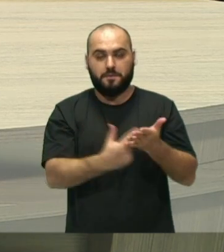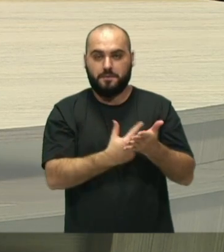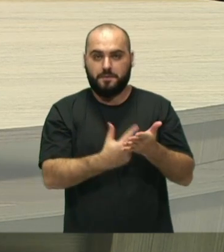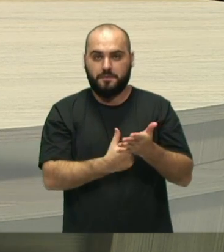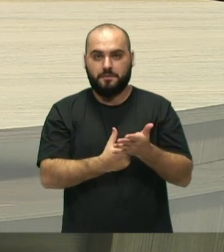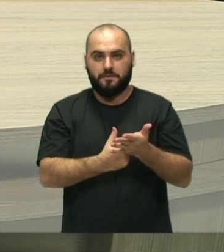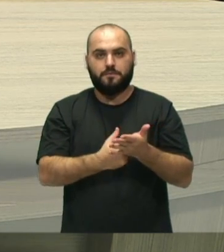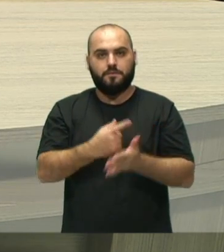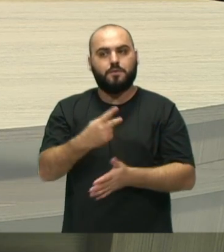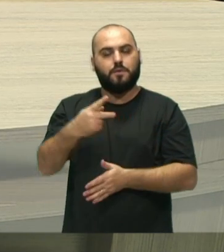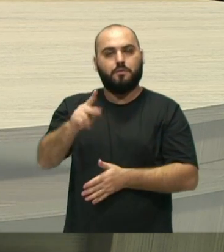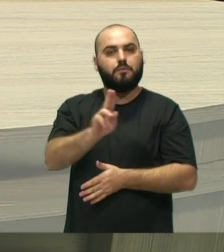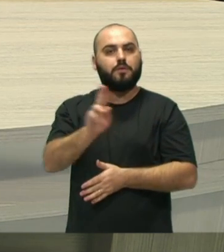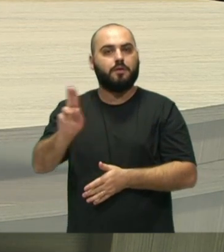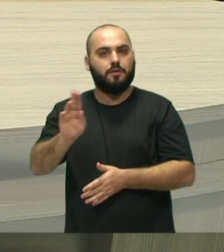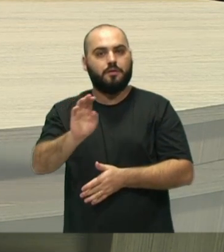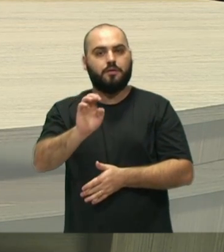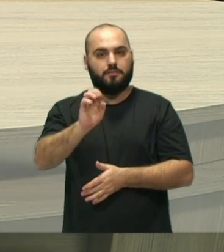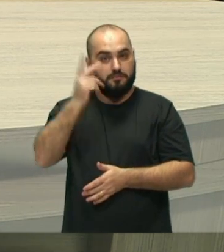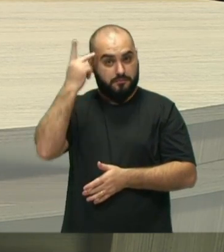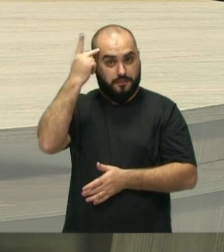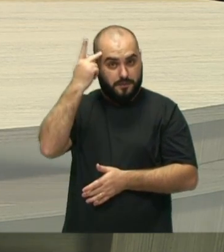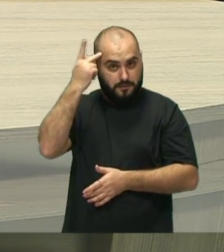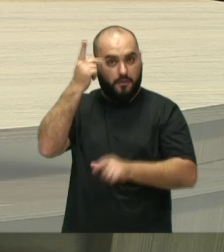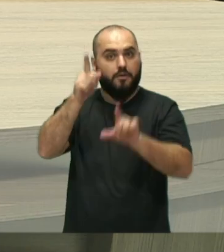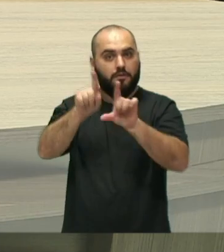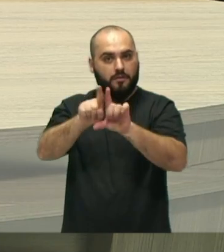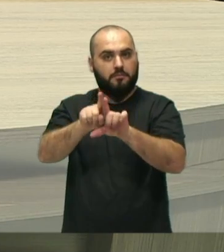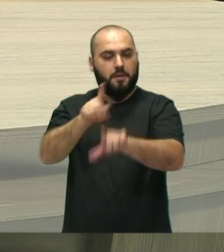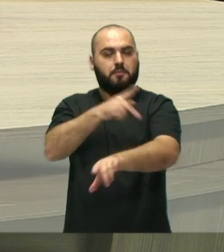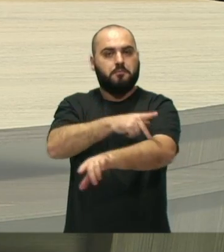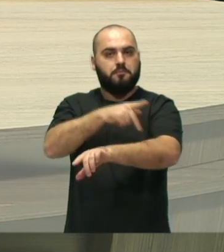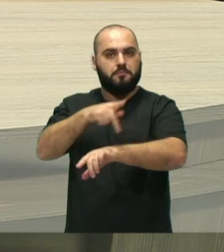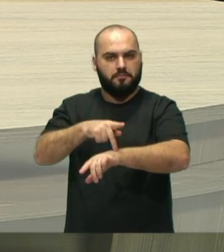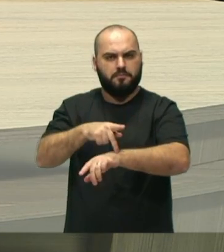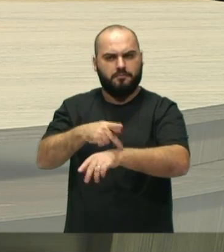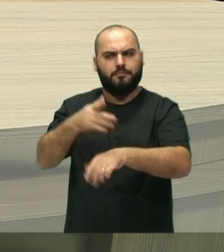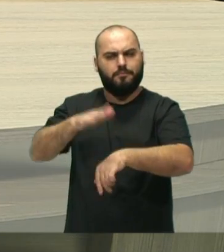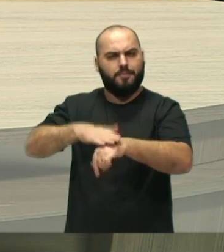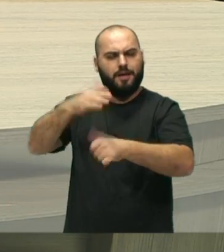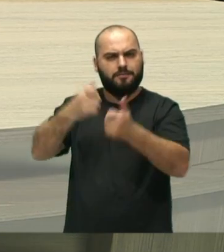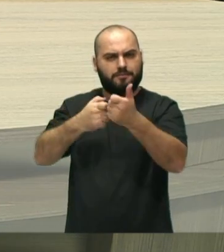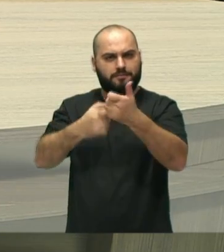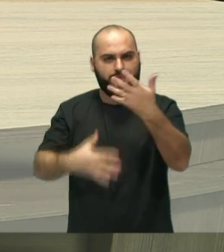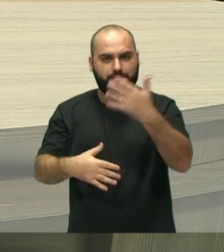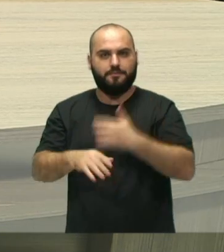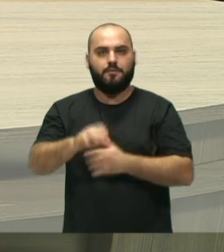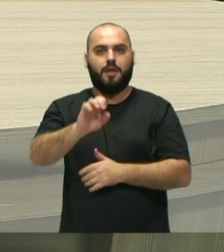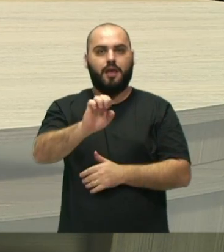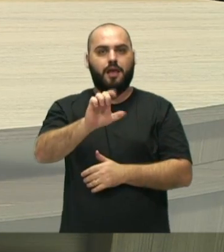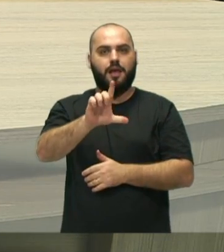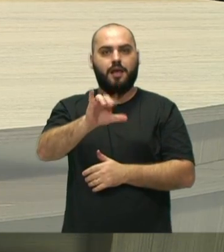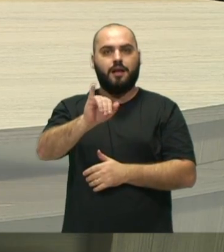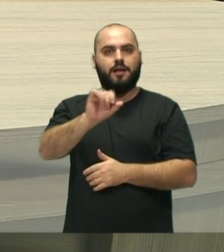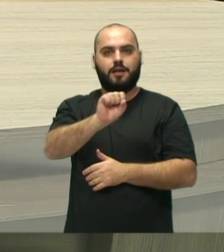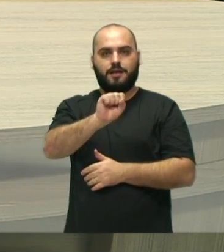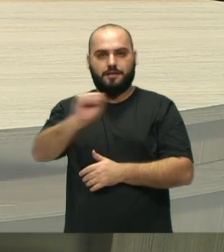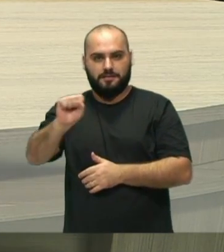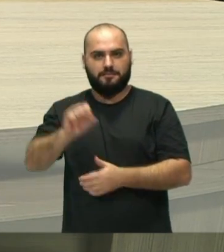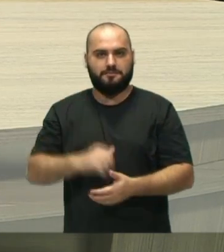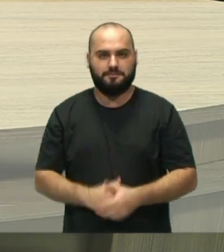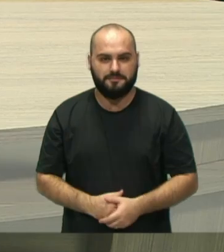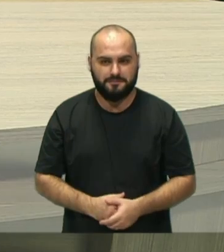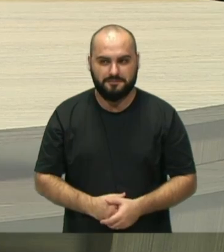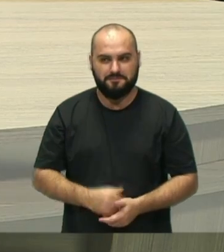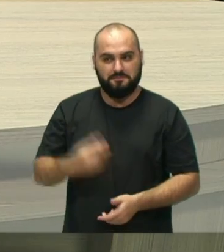atriz performática, psicóloga e pedagoga, entre outras coisas, a Elis de Castro. Elis, minha